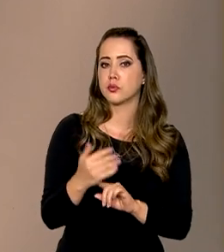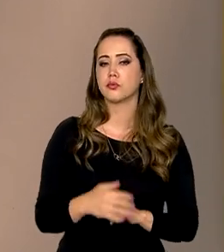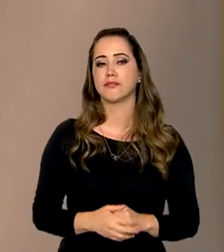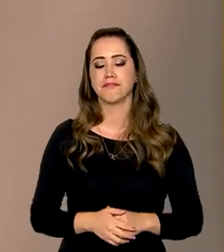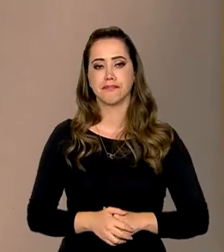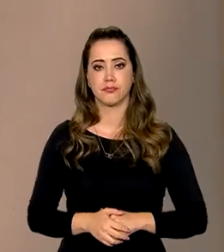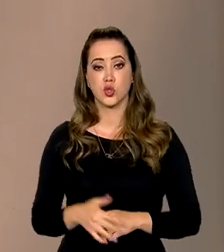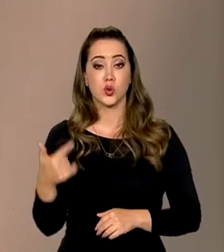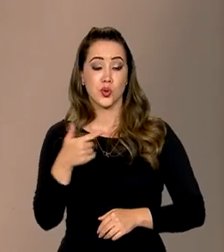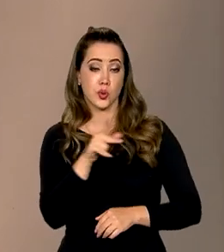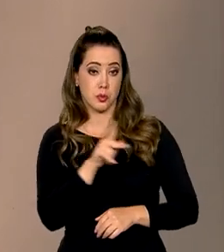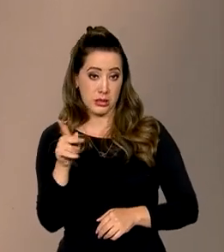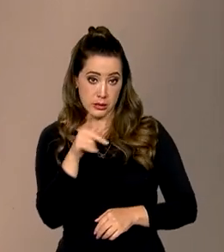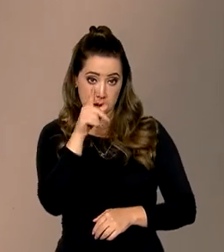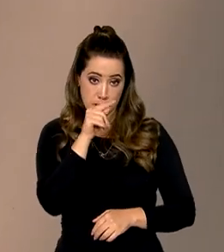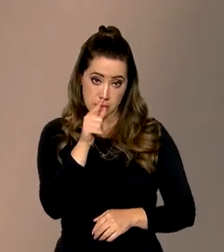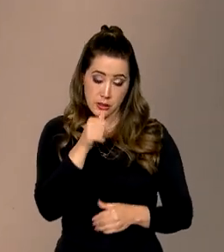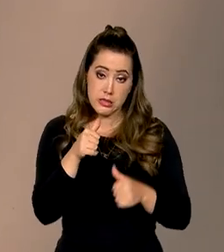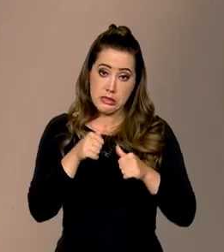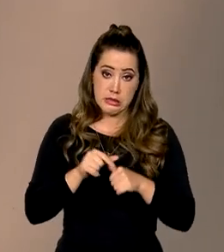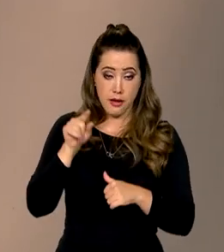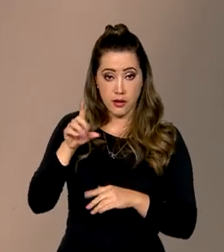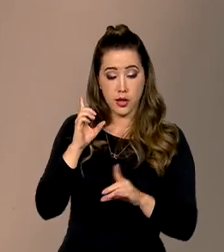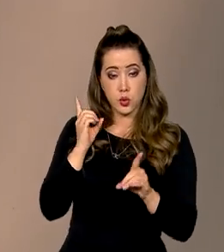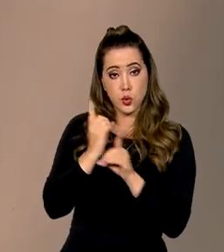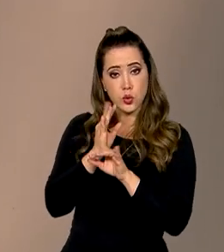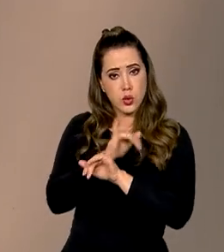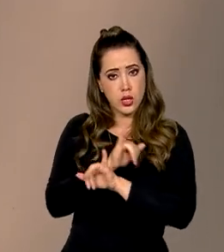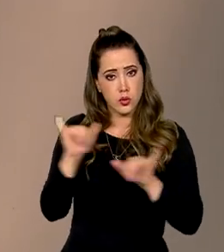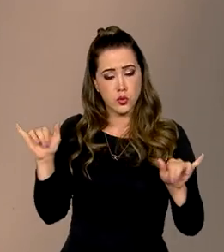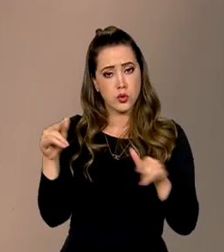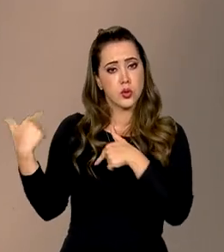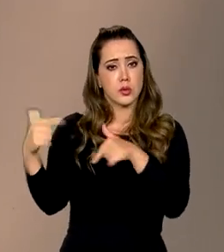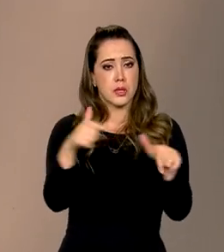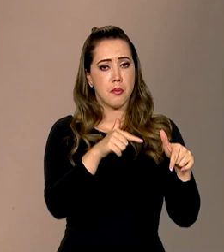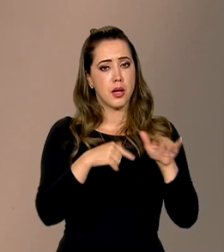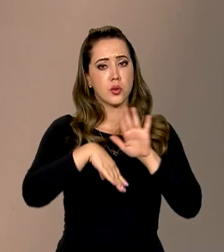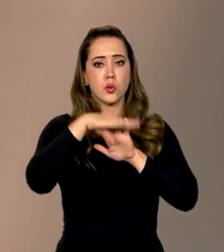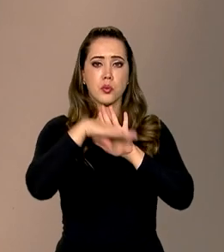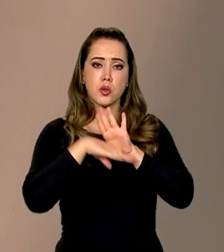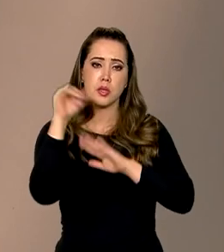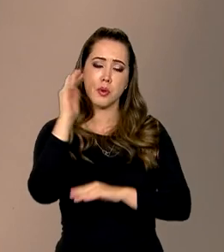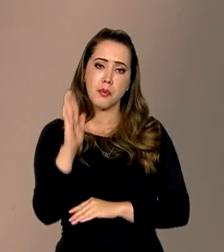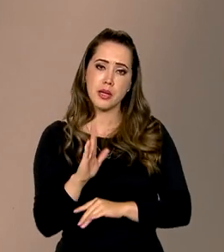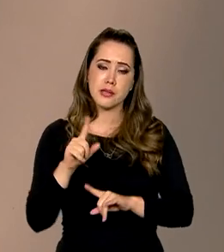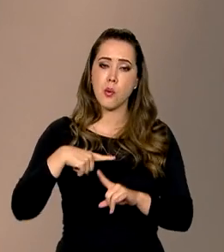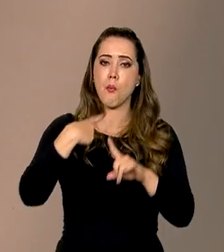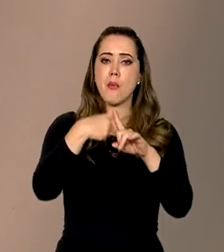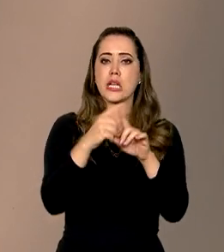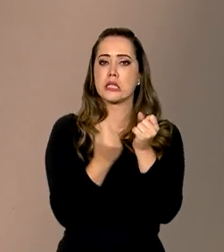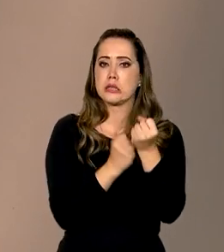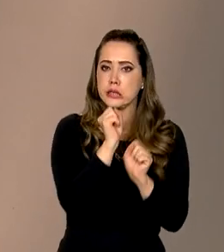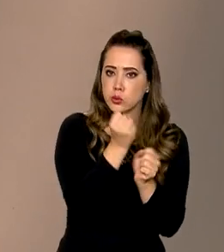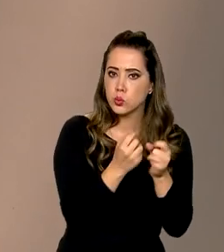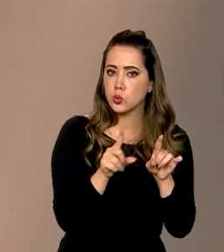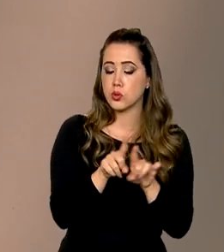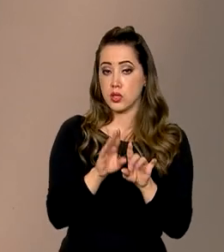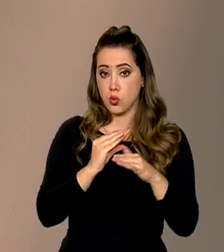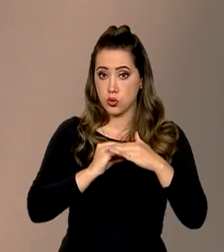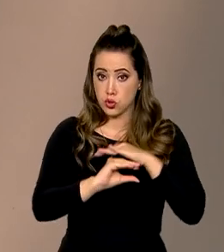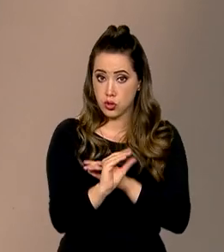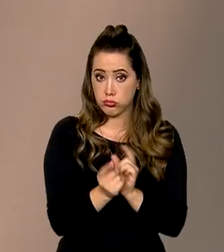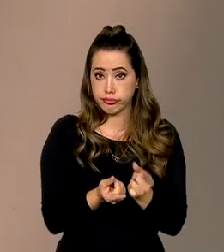O vice-presidente Geraldo Alckmin esteve no encontro e anunciou a ampliação do programa Brasil Mais Produtivo, com